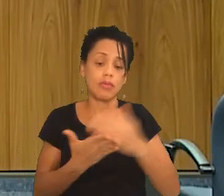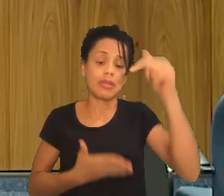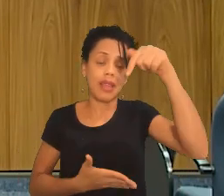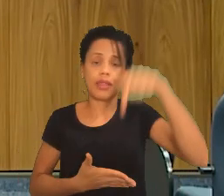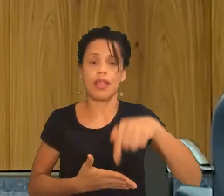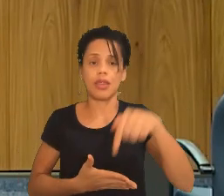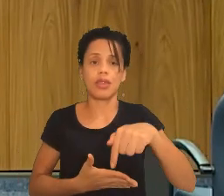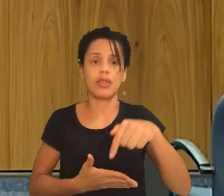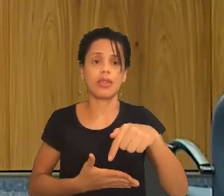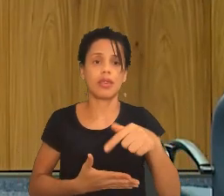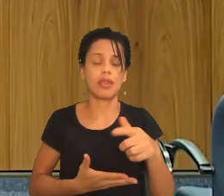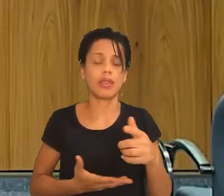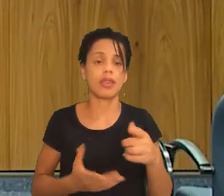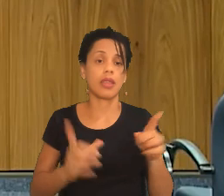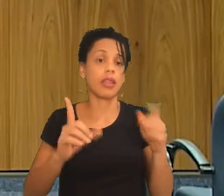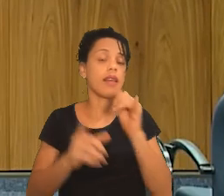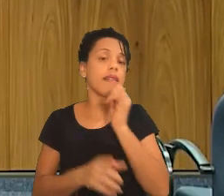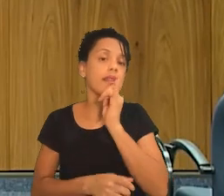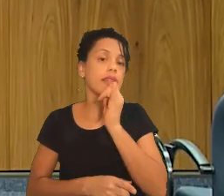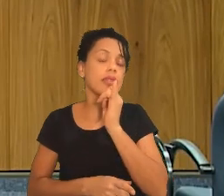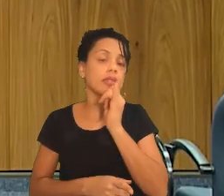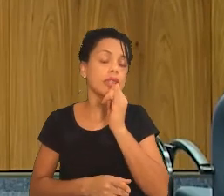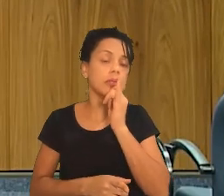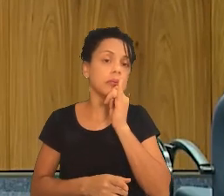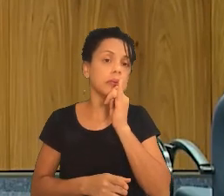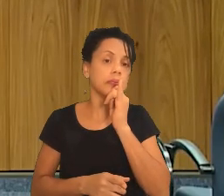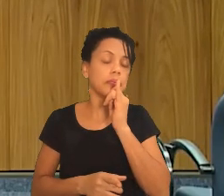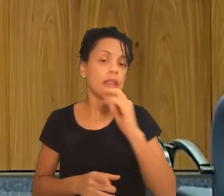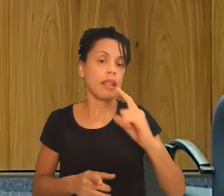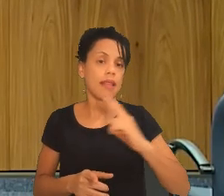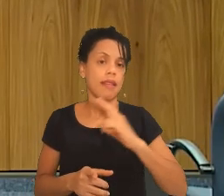exemplo, a Constituição boliviana